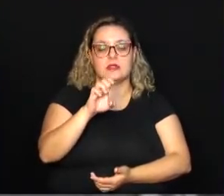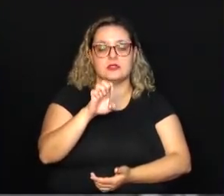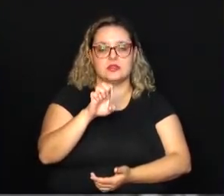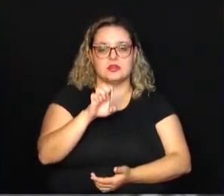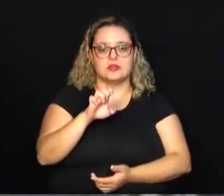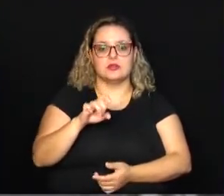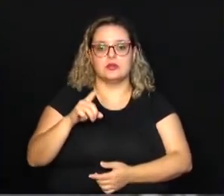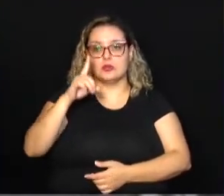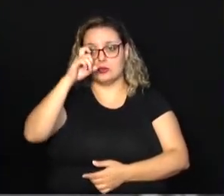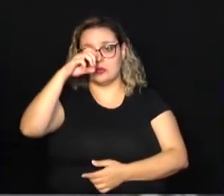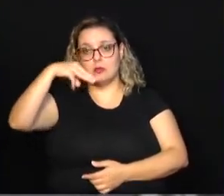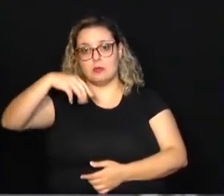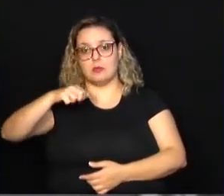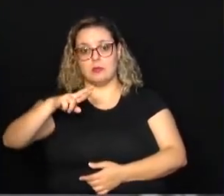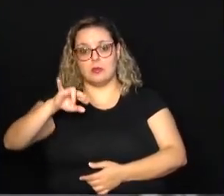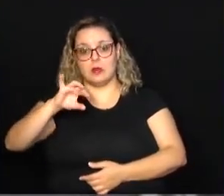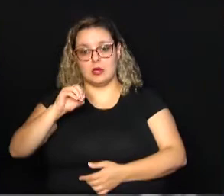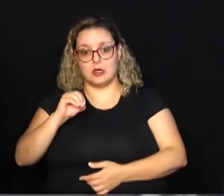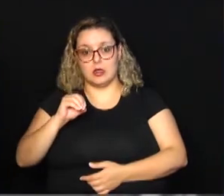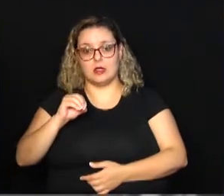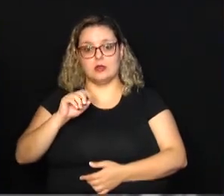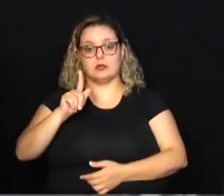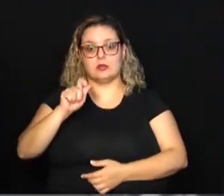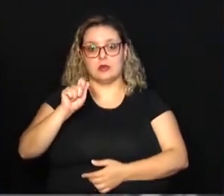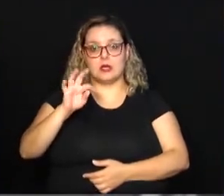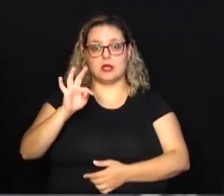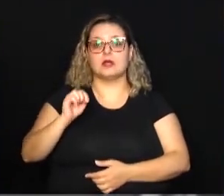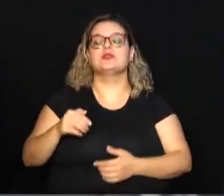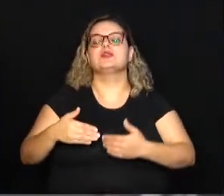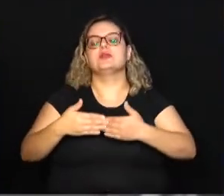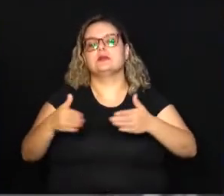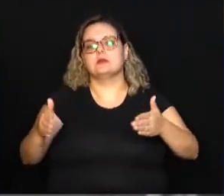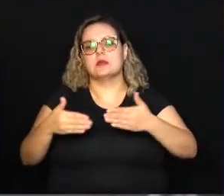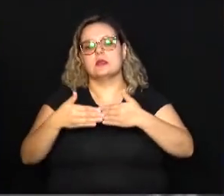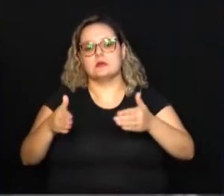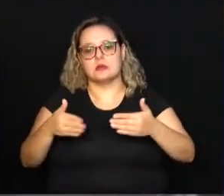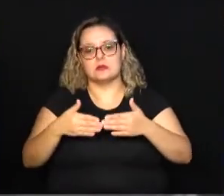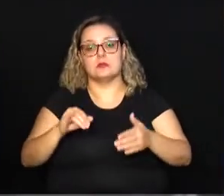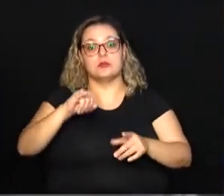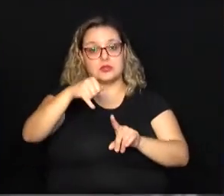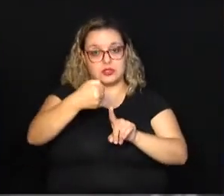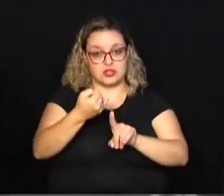10 leitos de UTI, 18 de enfermaria, tudo de janeiro para cá.